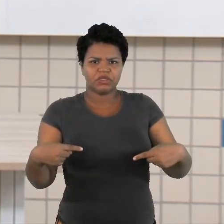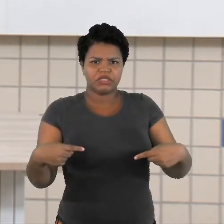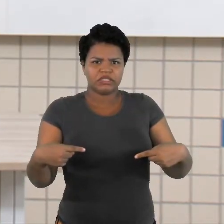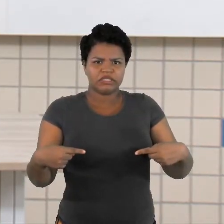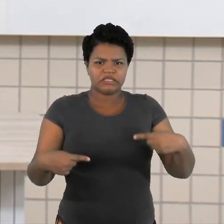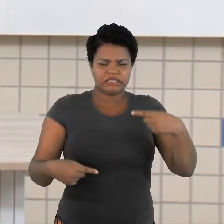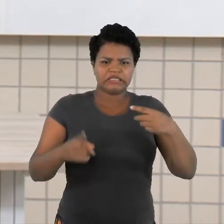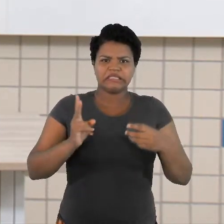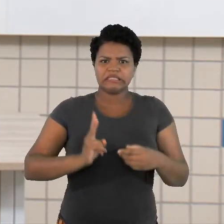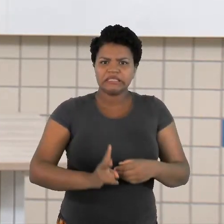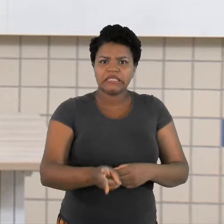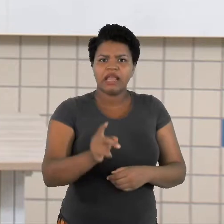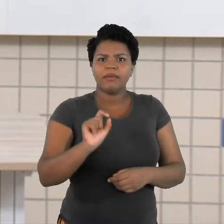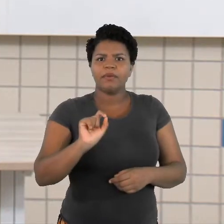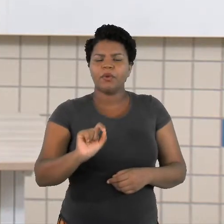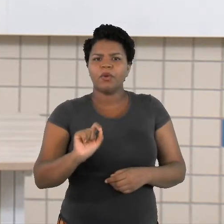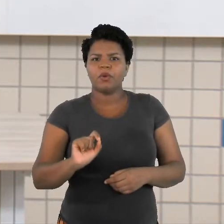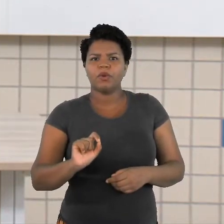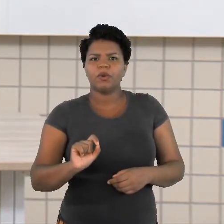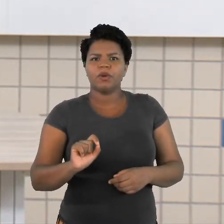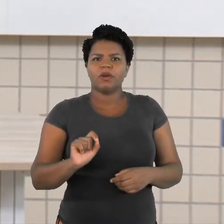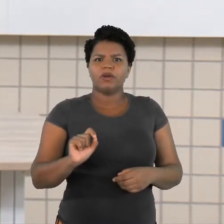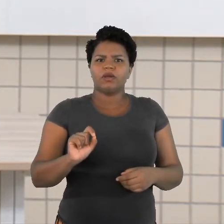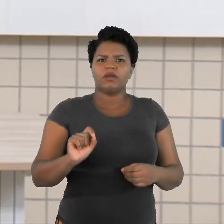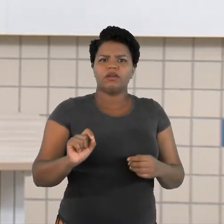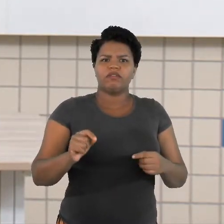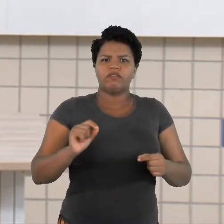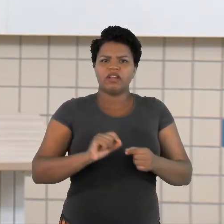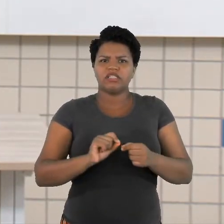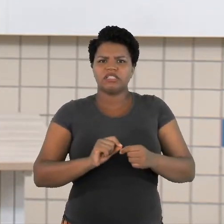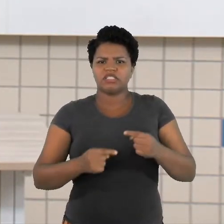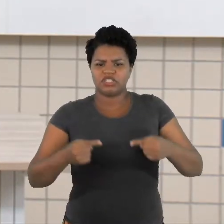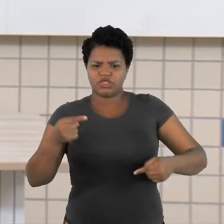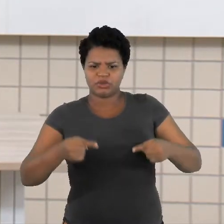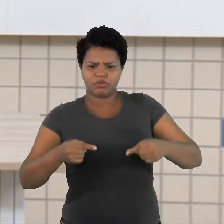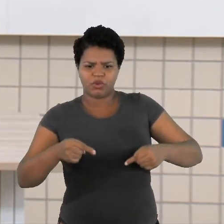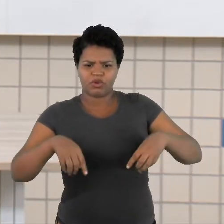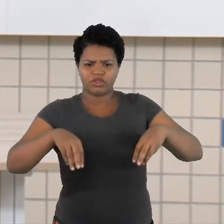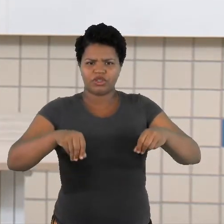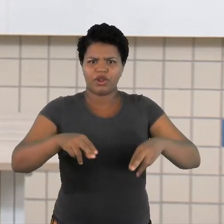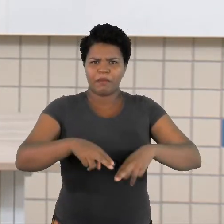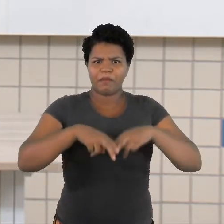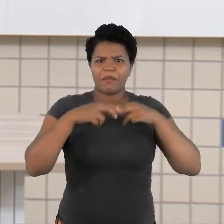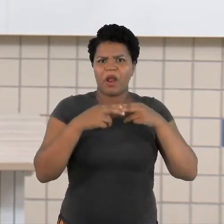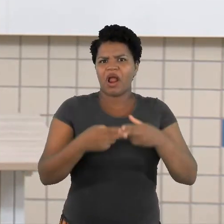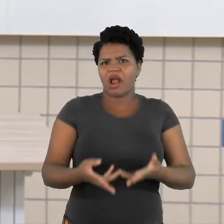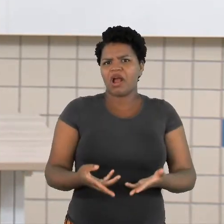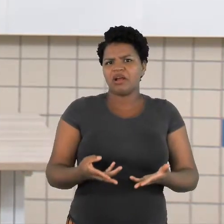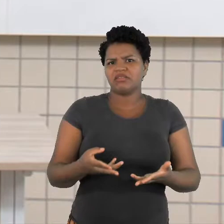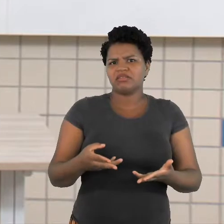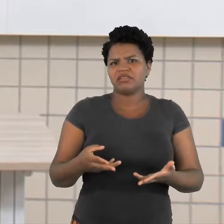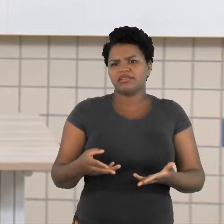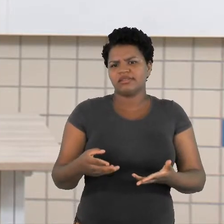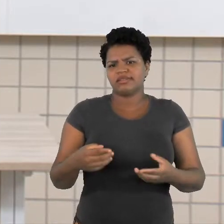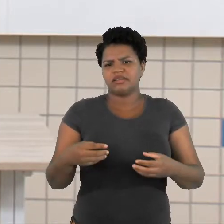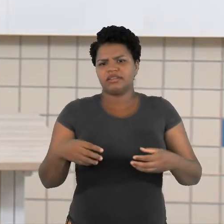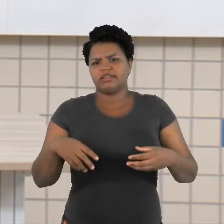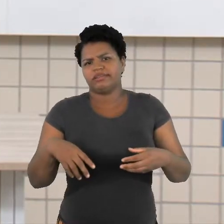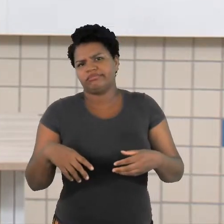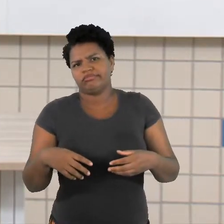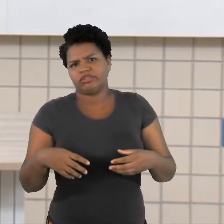viviam constantemente realizando disputas territoriais por causa de motivos territoriais, por